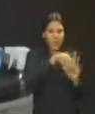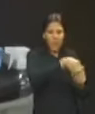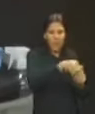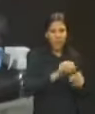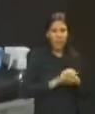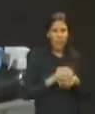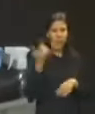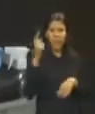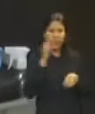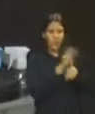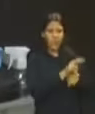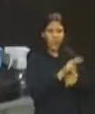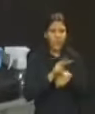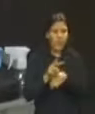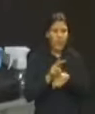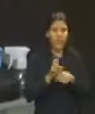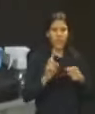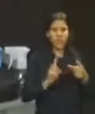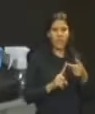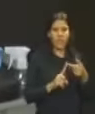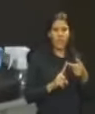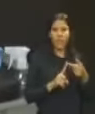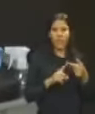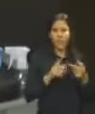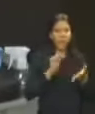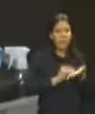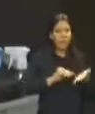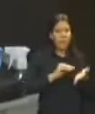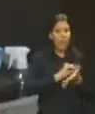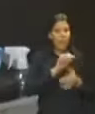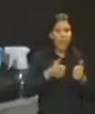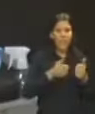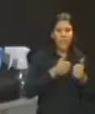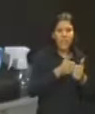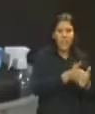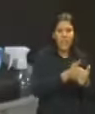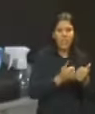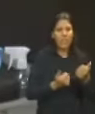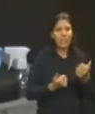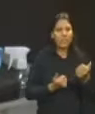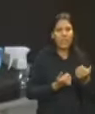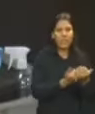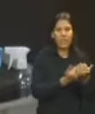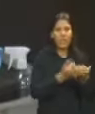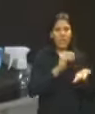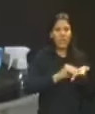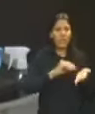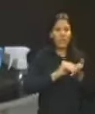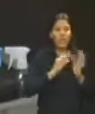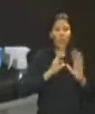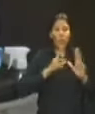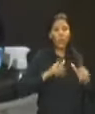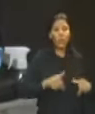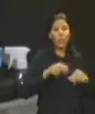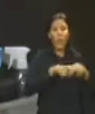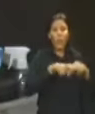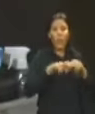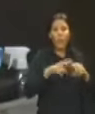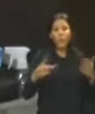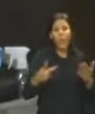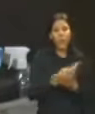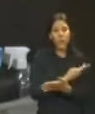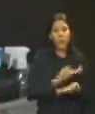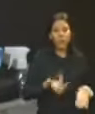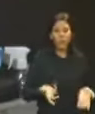fiscalização, vários vazios assistenciais, e em que esses vazios assistenciais, eles produziram esse tipo de